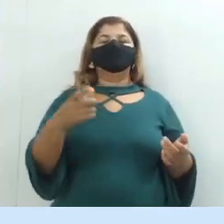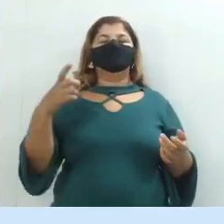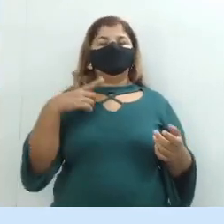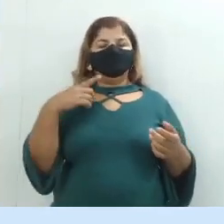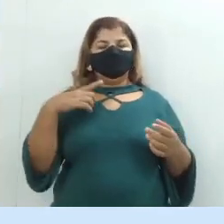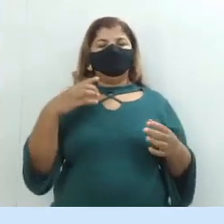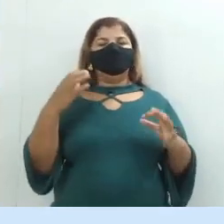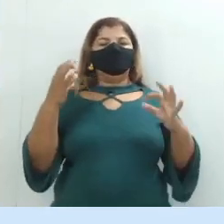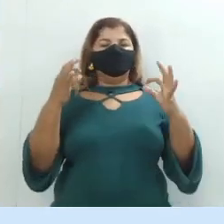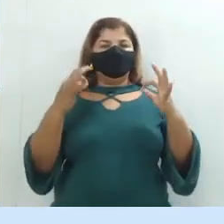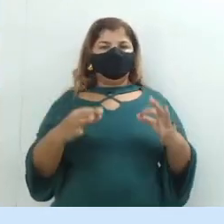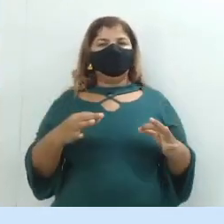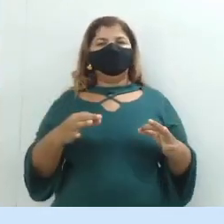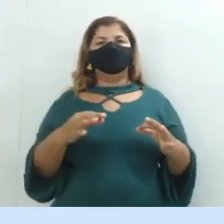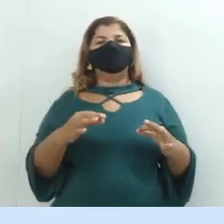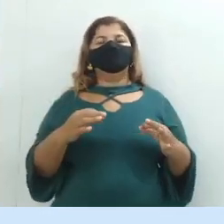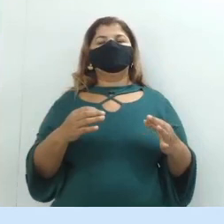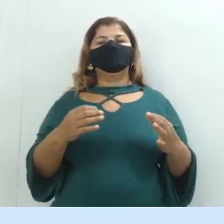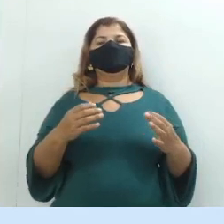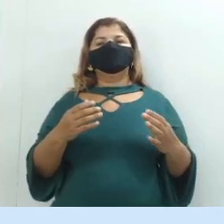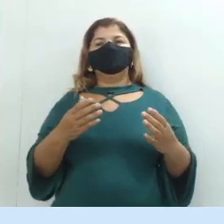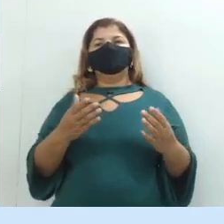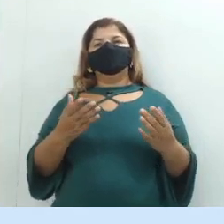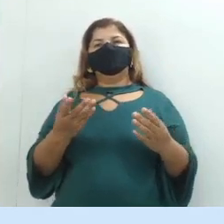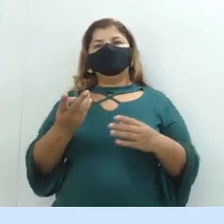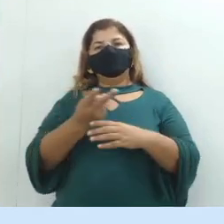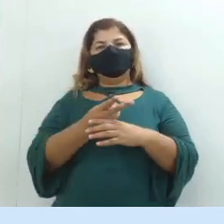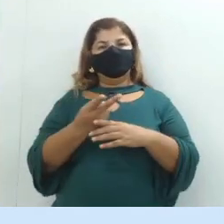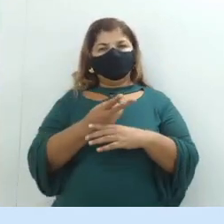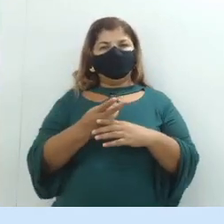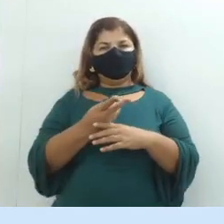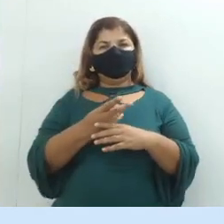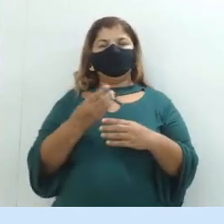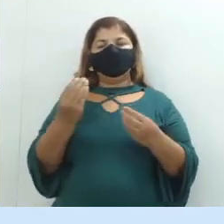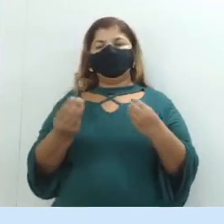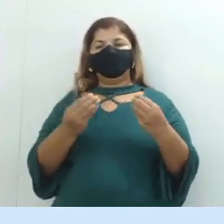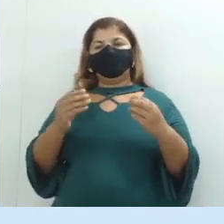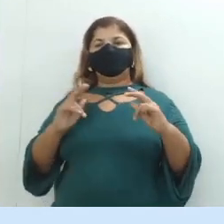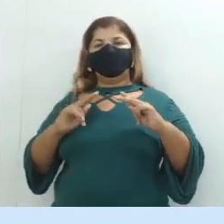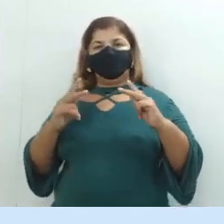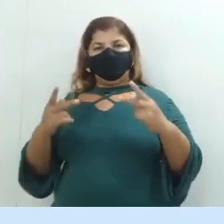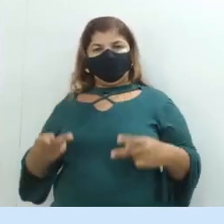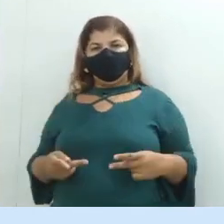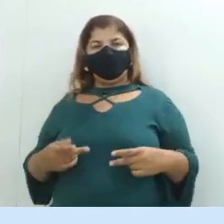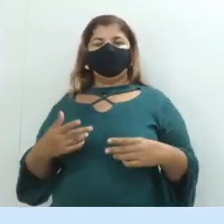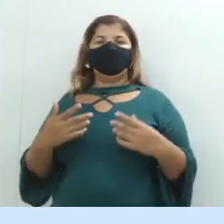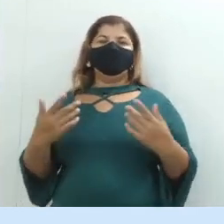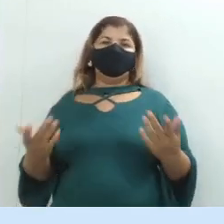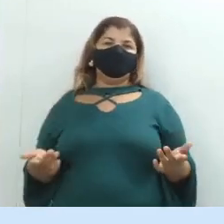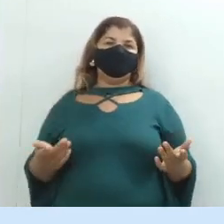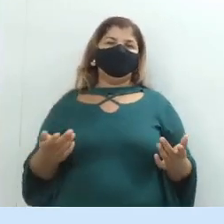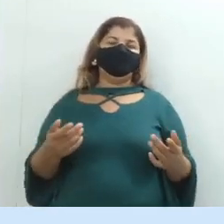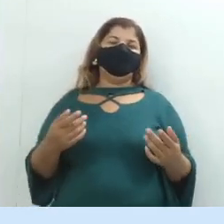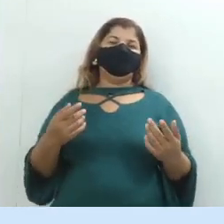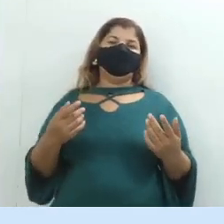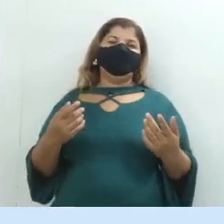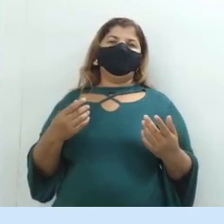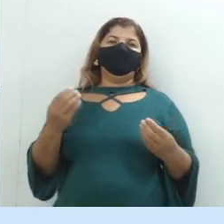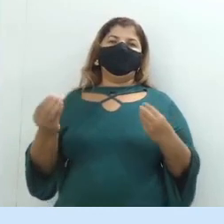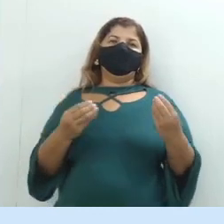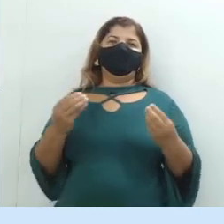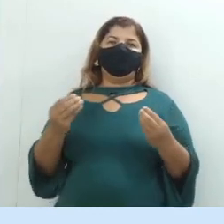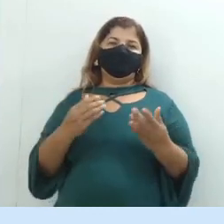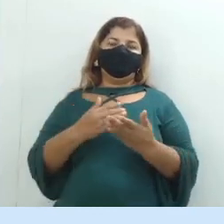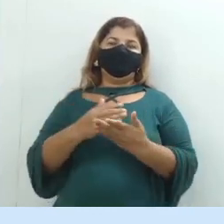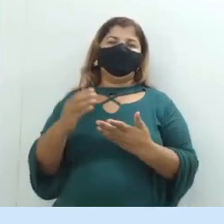convicto de ir às fontes. E aí uma marca do humanismo já dentro da igreja muito forte, né? Ir às fontes. Onde que começa